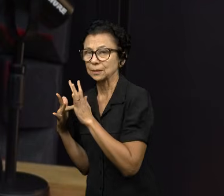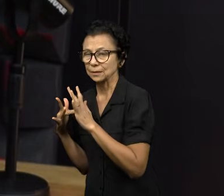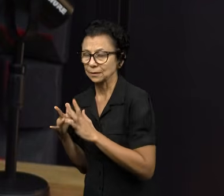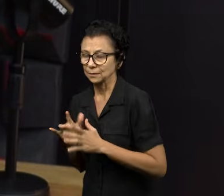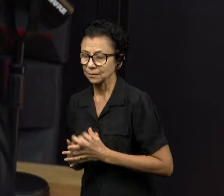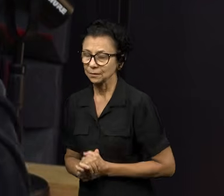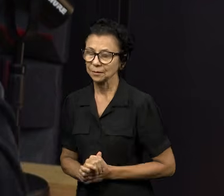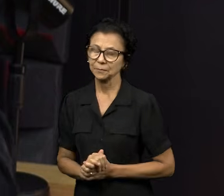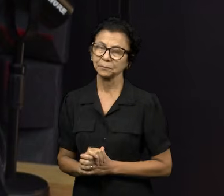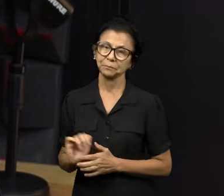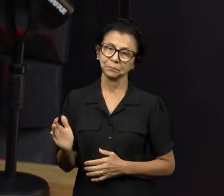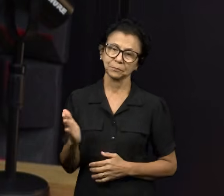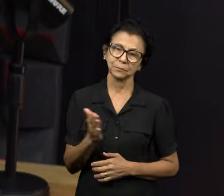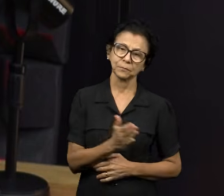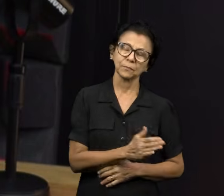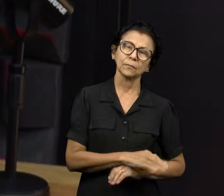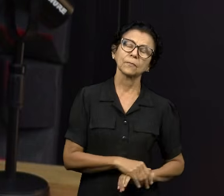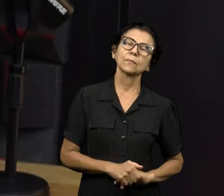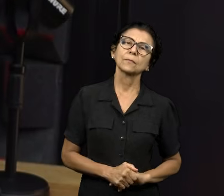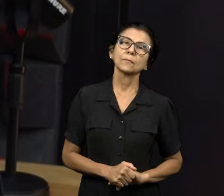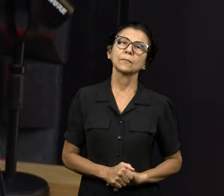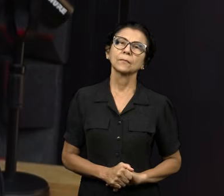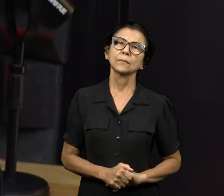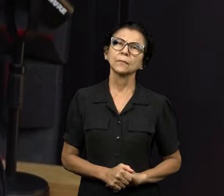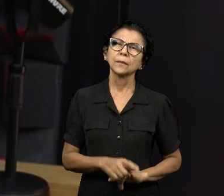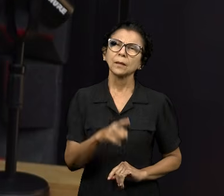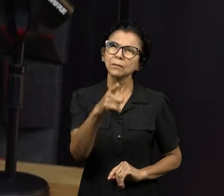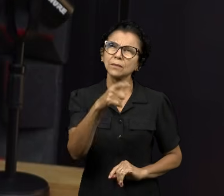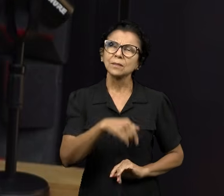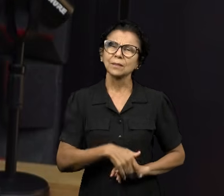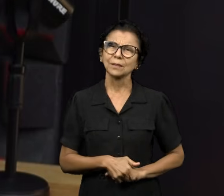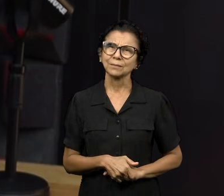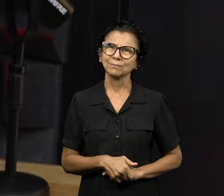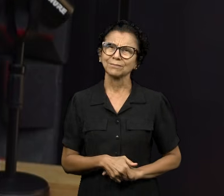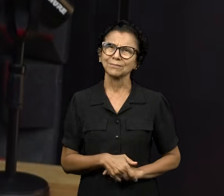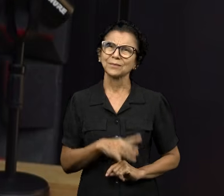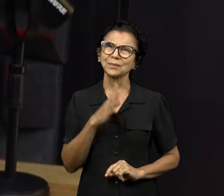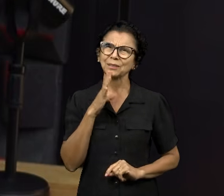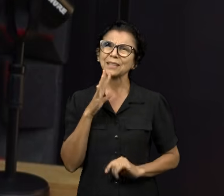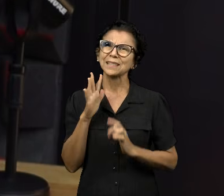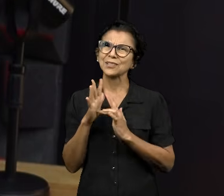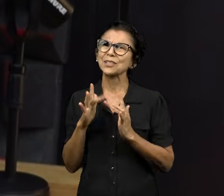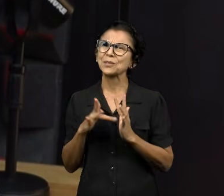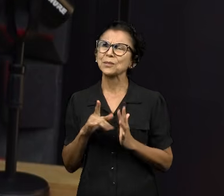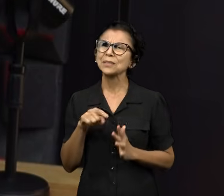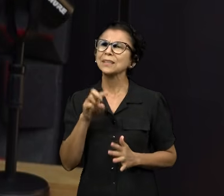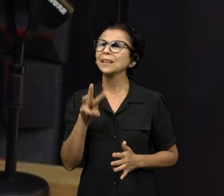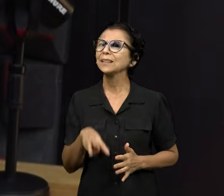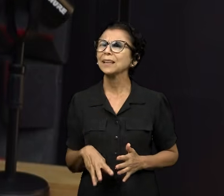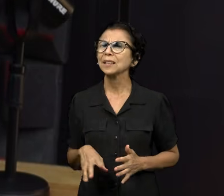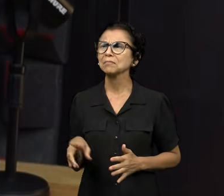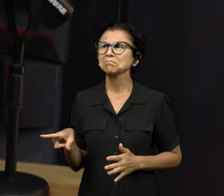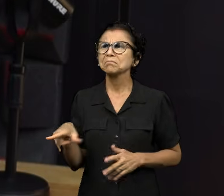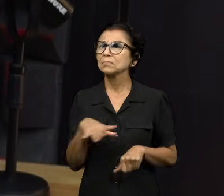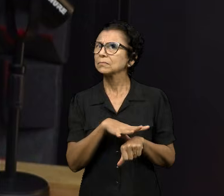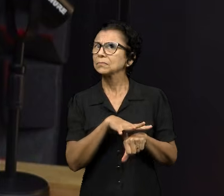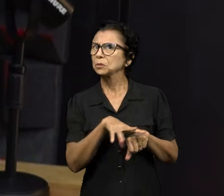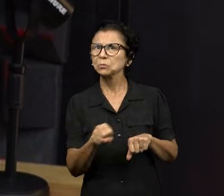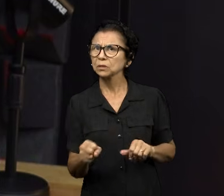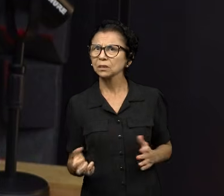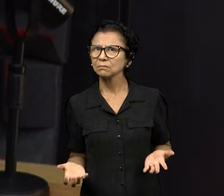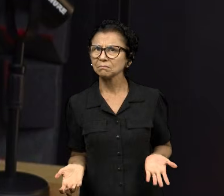nós, né, para você que está nos assistindo, se você realmente sabe quem é Jesus. Quem é Jesus para você? Sim. É apenas alguém que